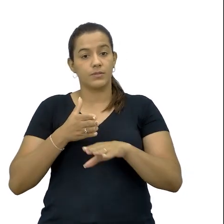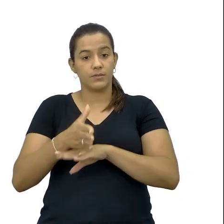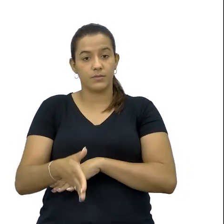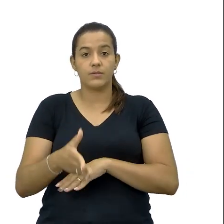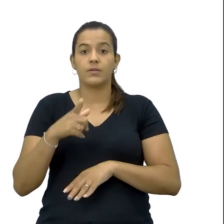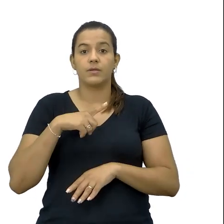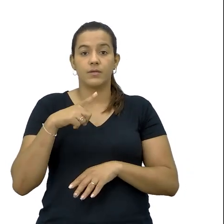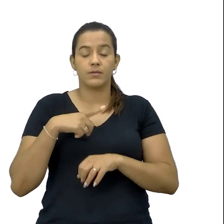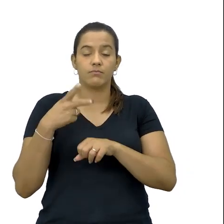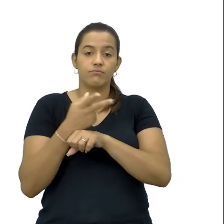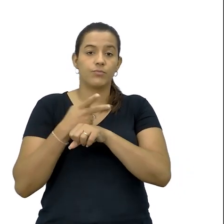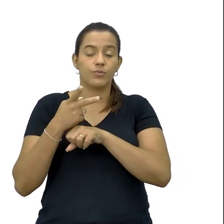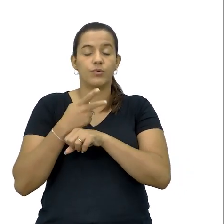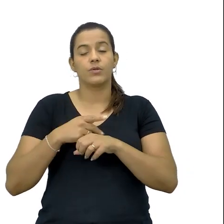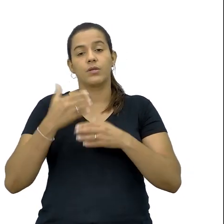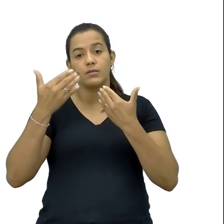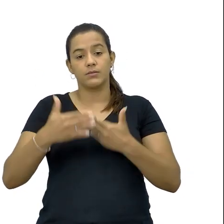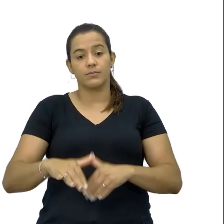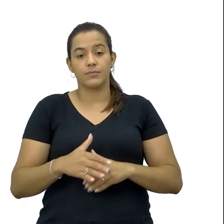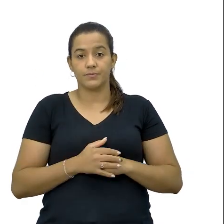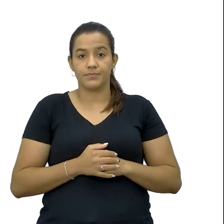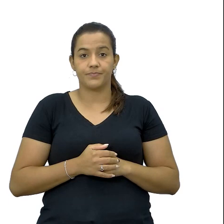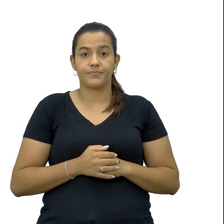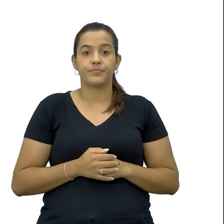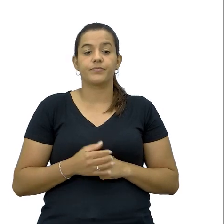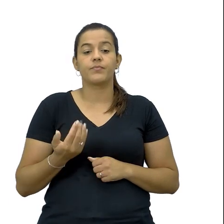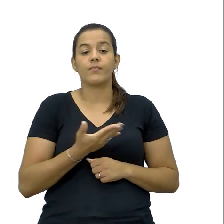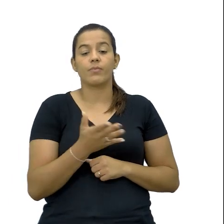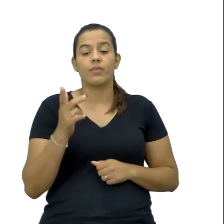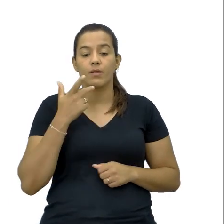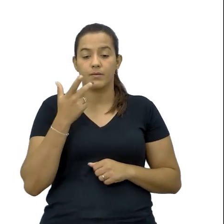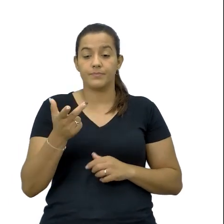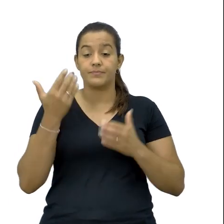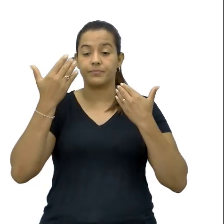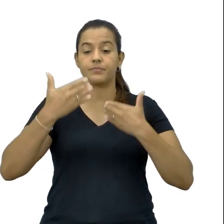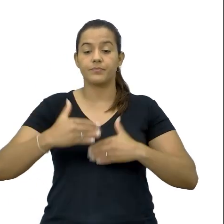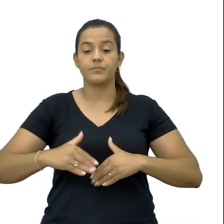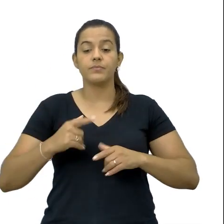essas provas. Eu falo essas provas porque nós temos